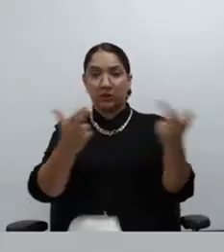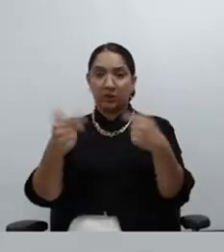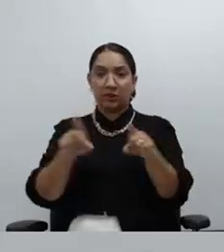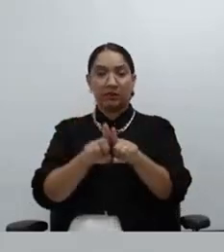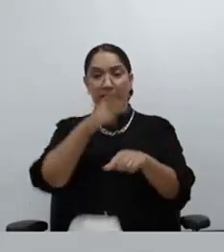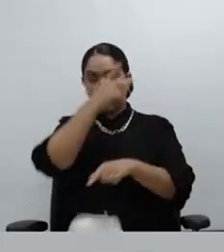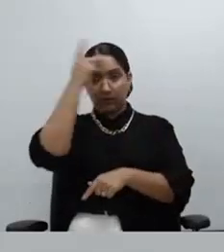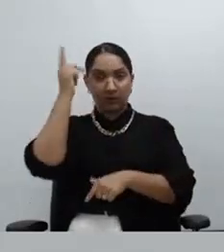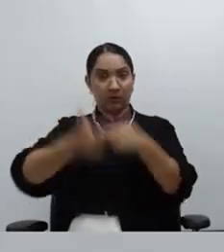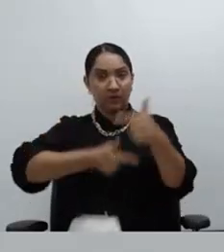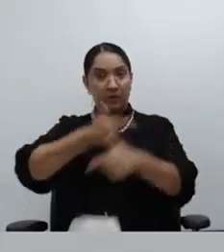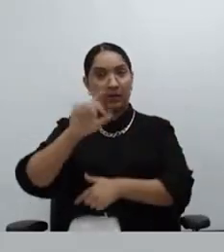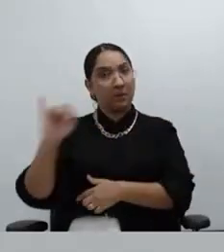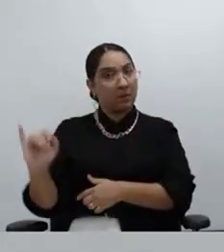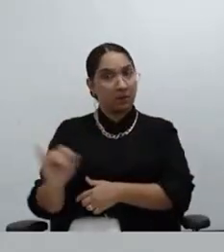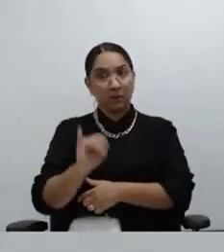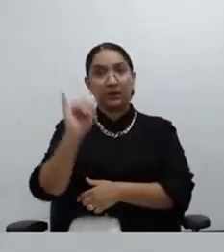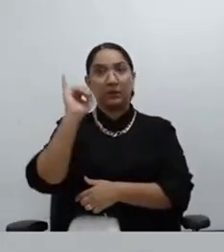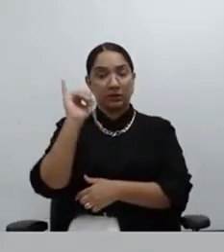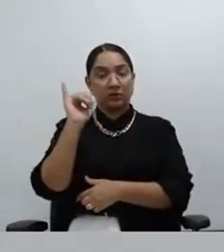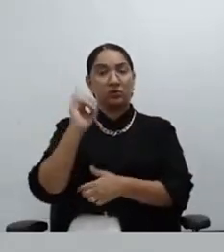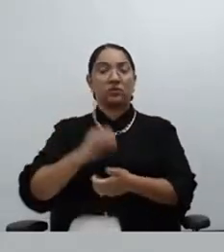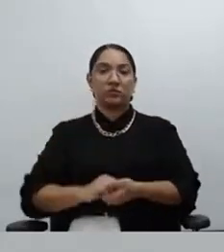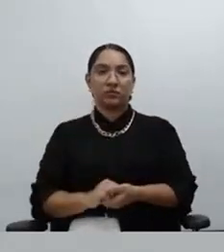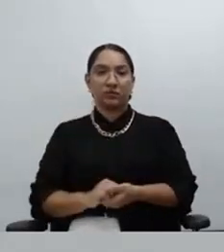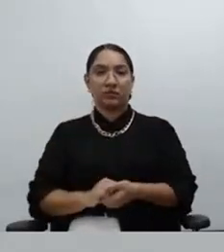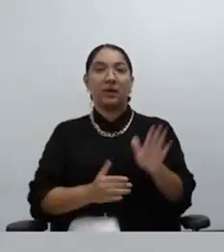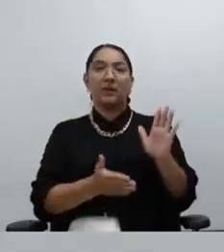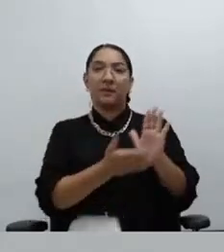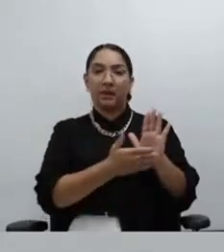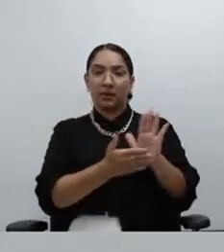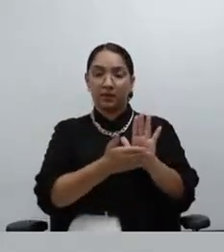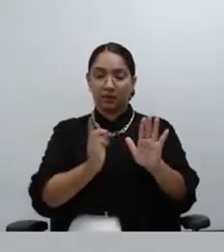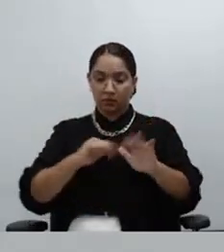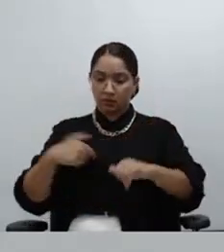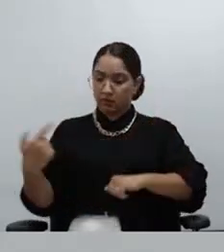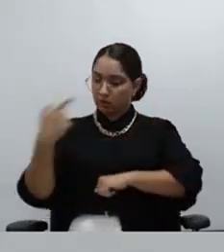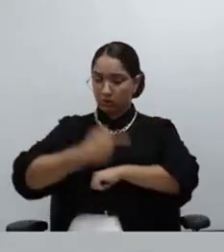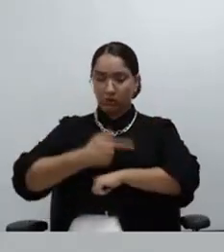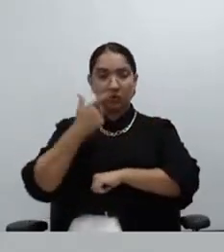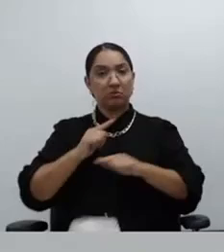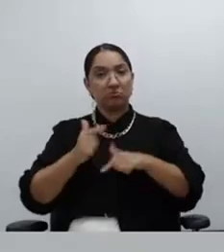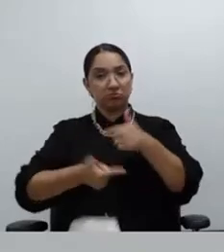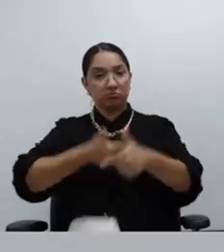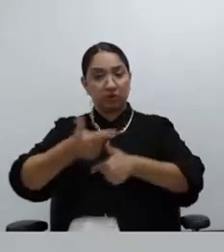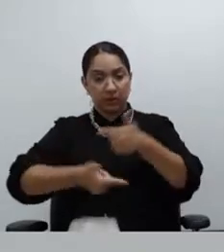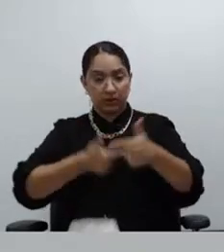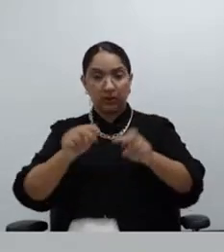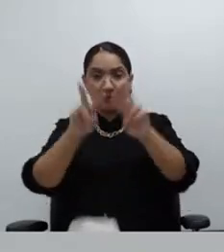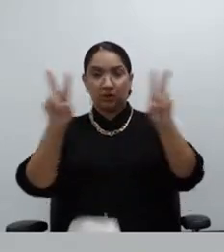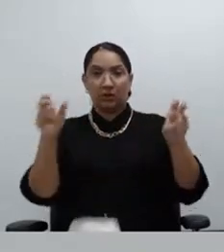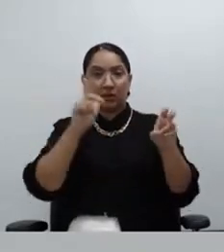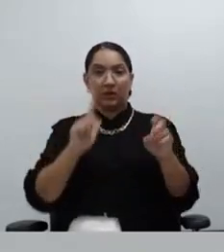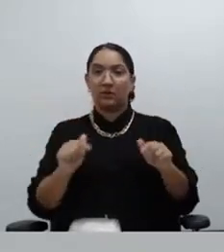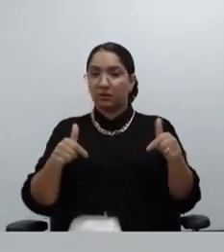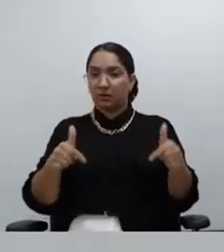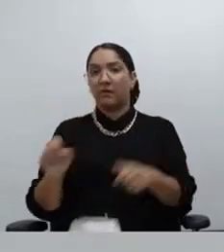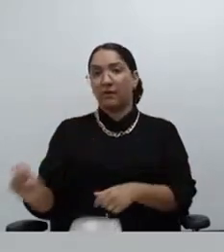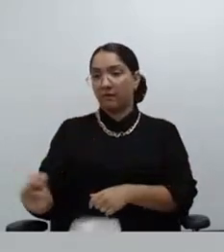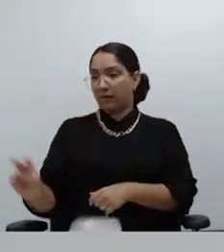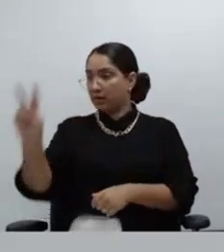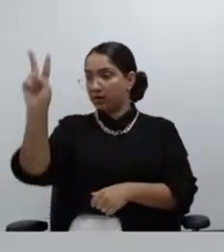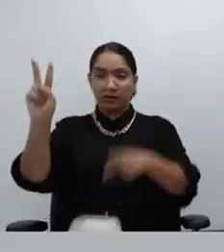servidores e servidoras, o que é muito importante e é sempre pauta dessa gestão, a questão de nós trazermos, né, essa valorização dos